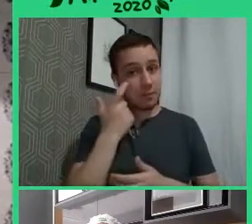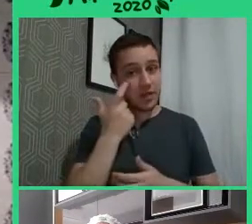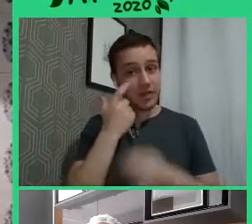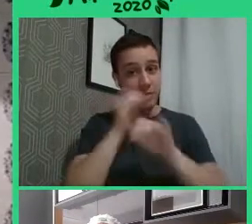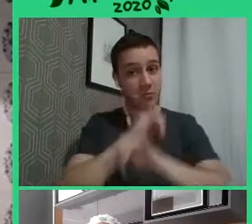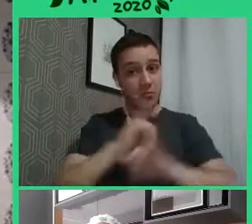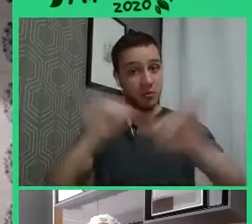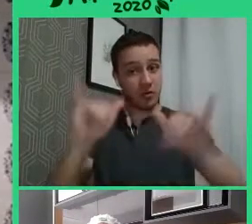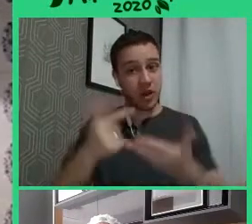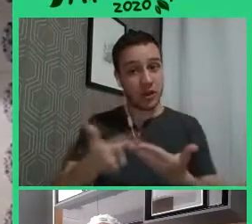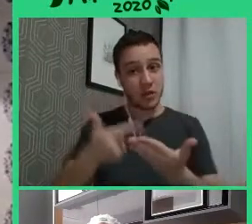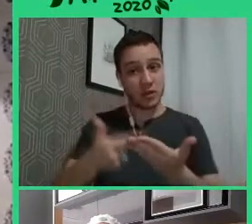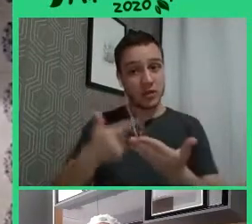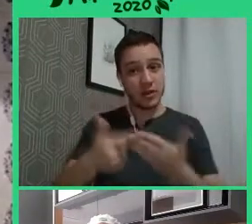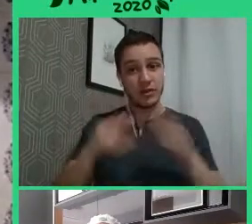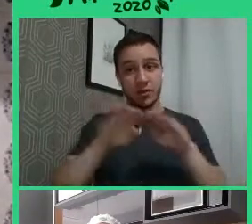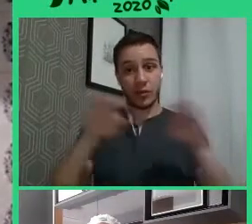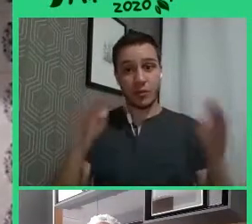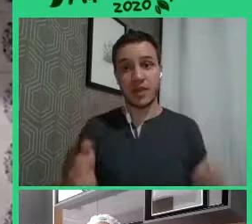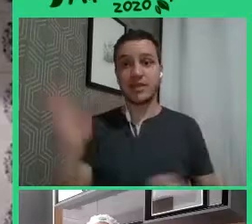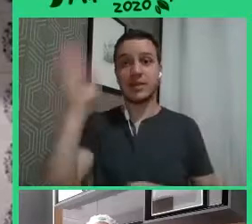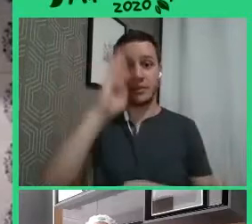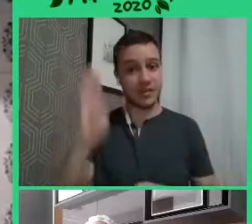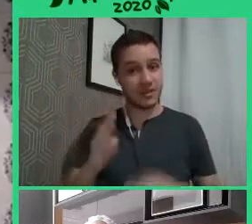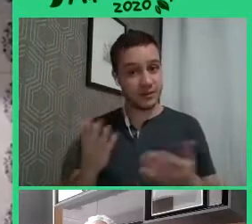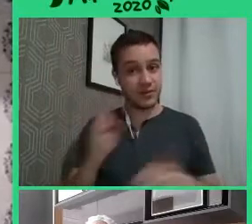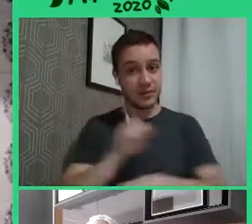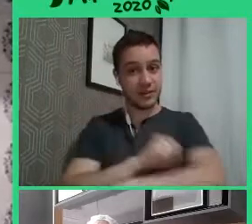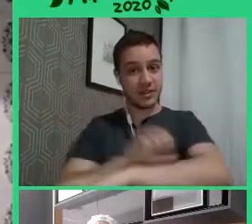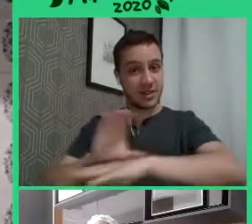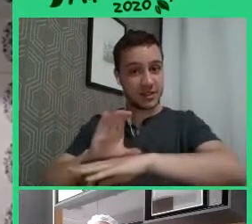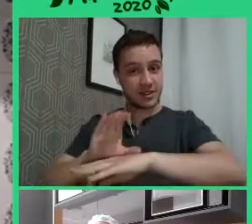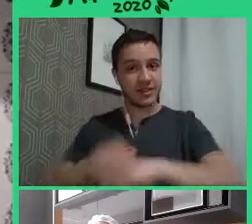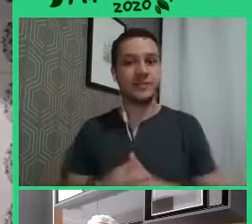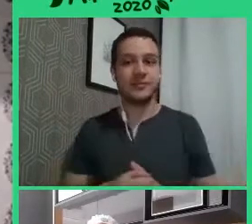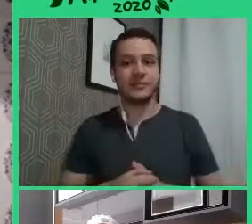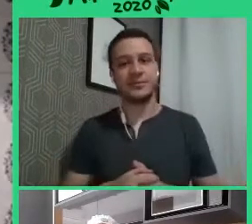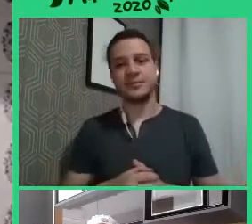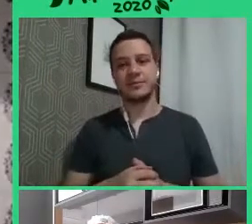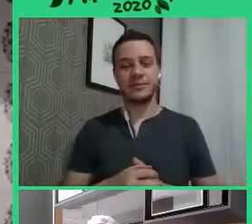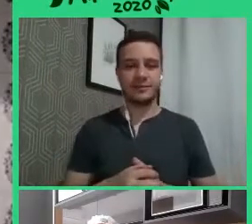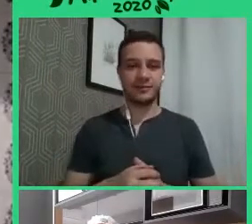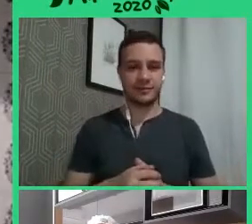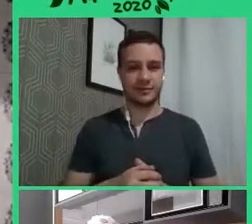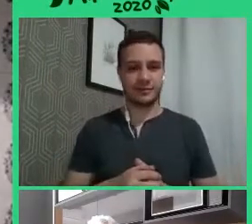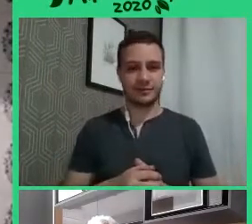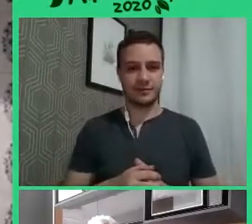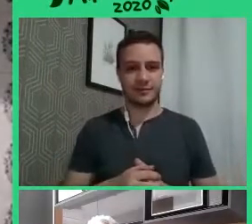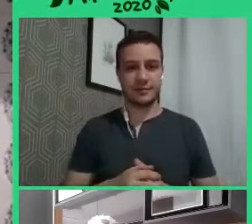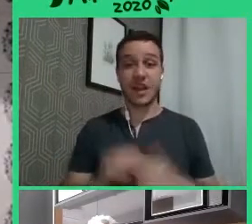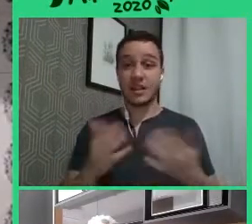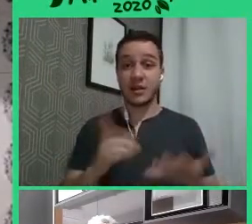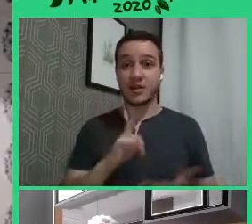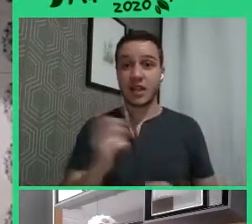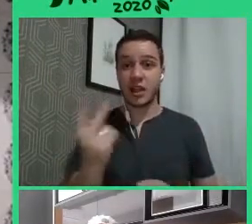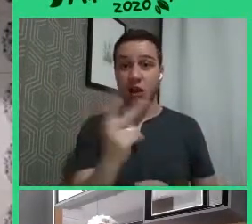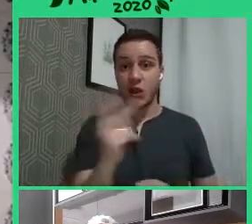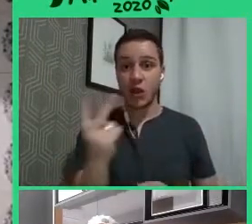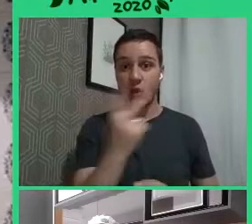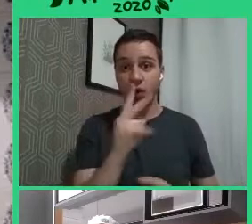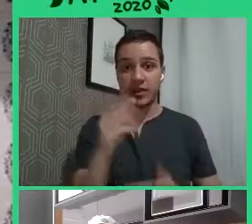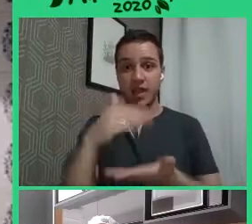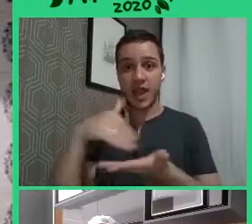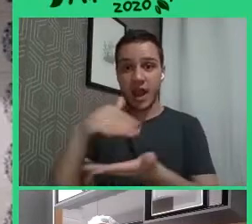num livro do Mesa Brasil e do SESC. Então, aqui a gente tem 2 cremes, né,